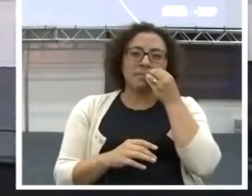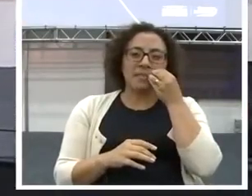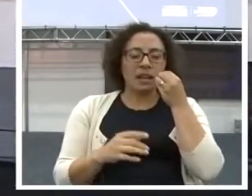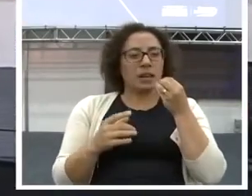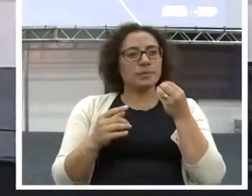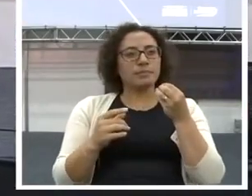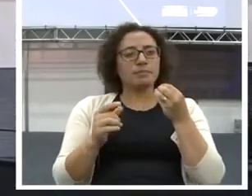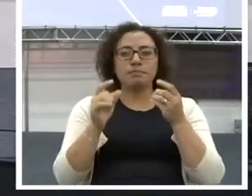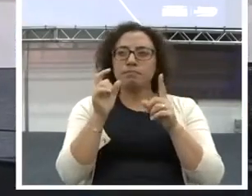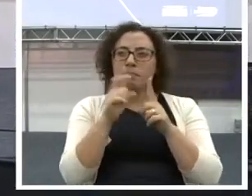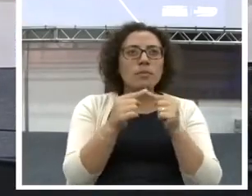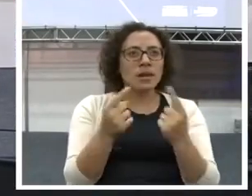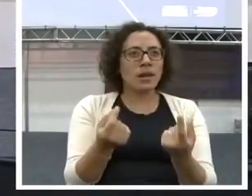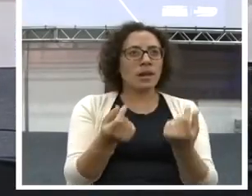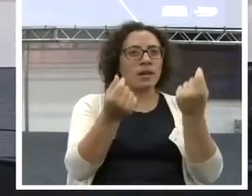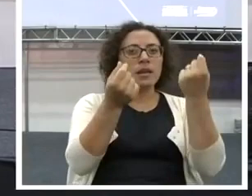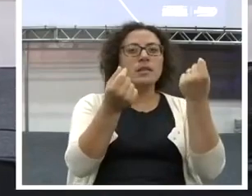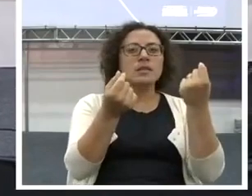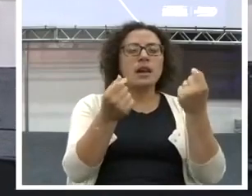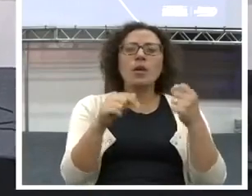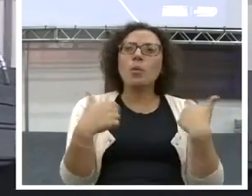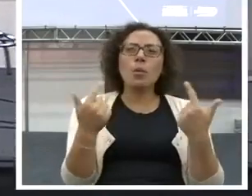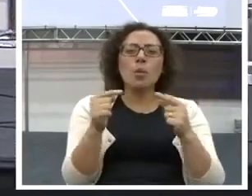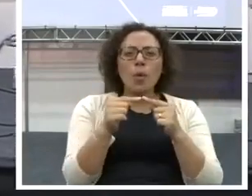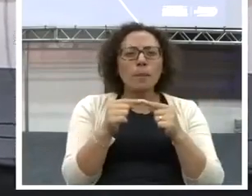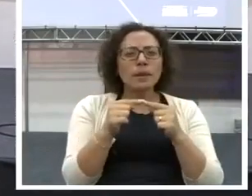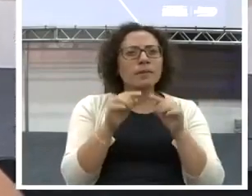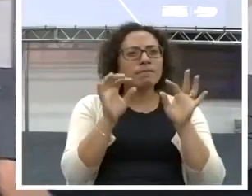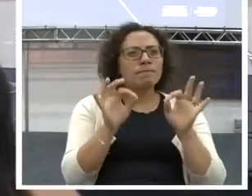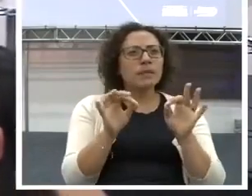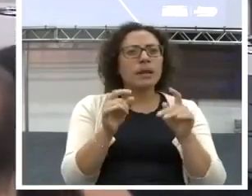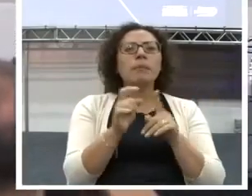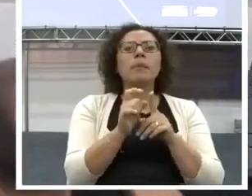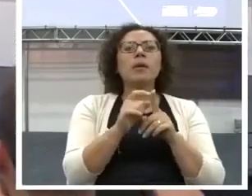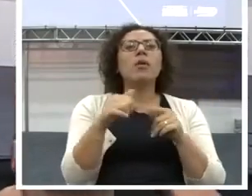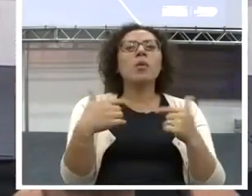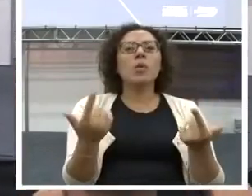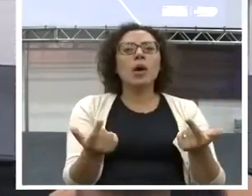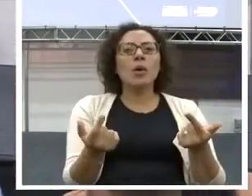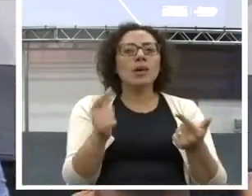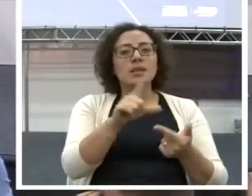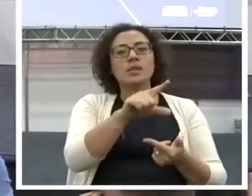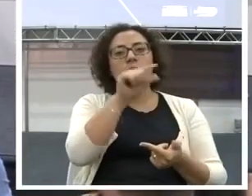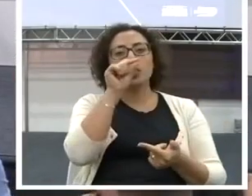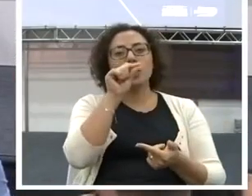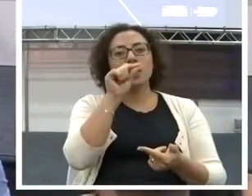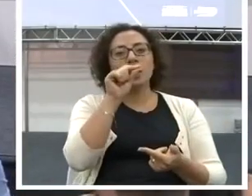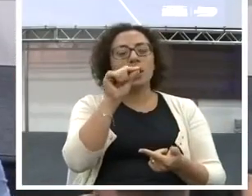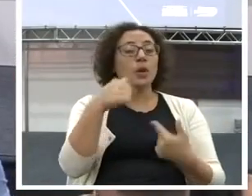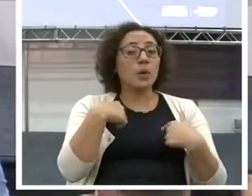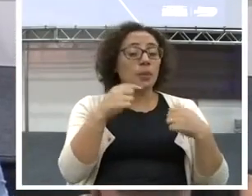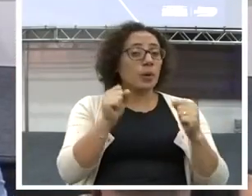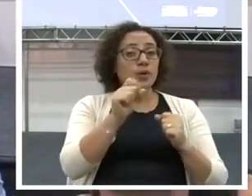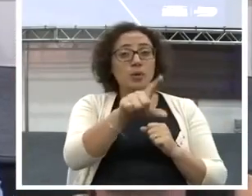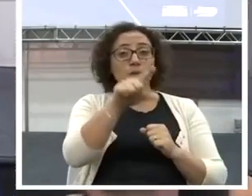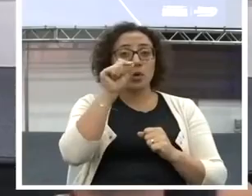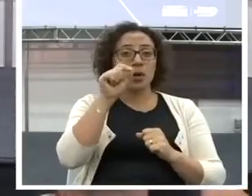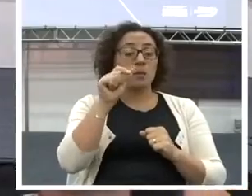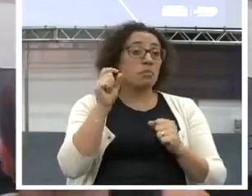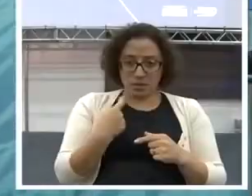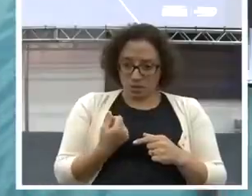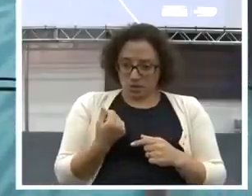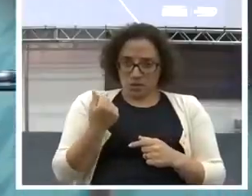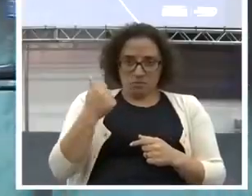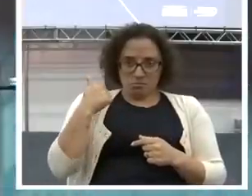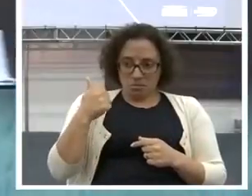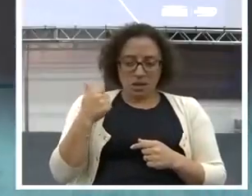definir riqueza é escolha. Você, quando é rico, você tem direito de escolher as coisas. Quando você não é, você não escolhe nada. Sabia